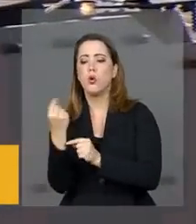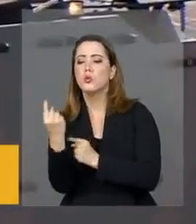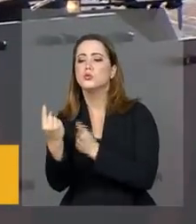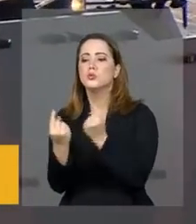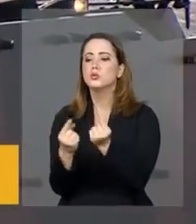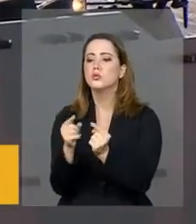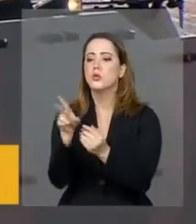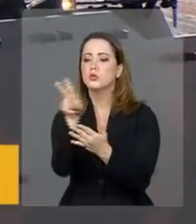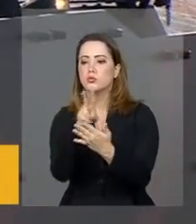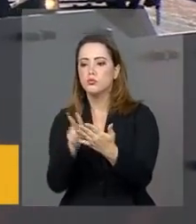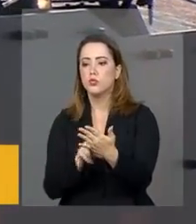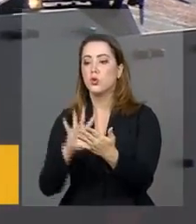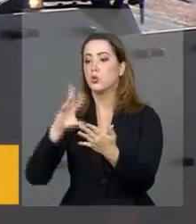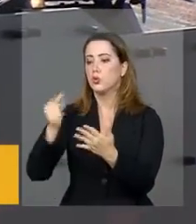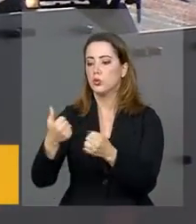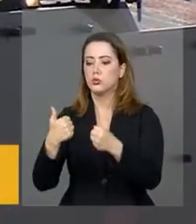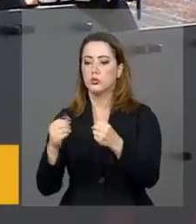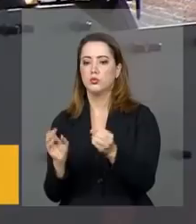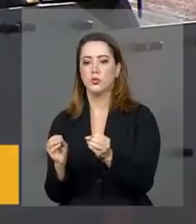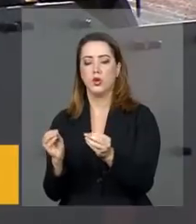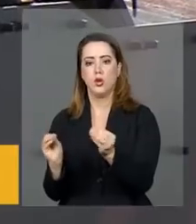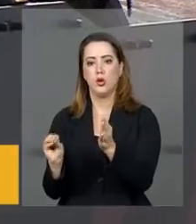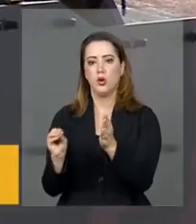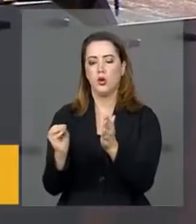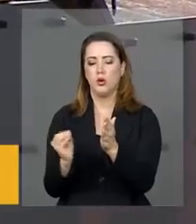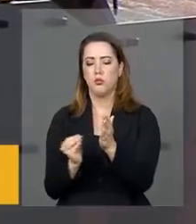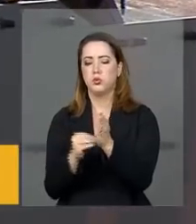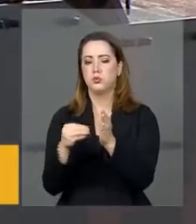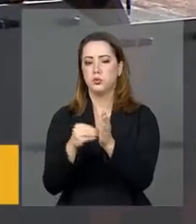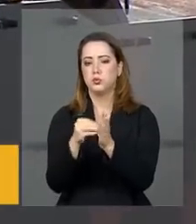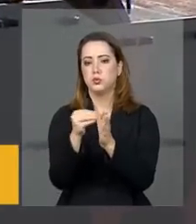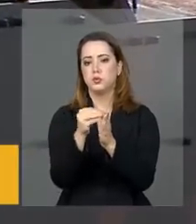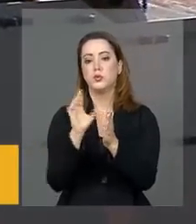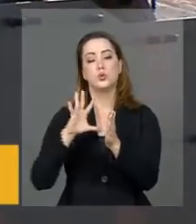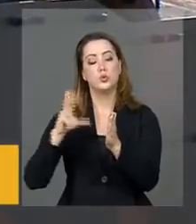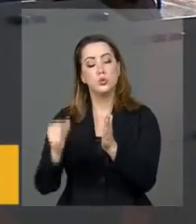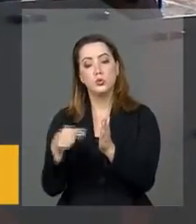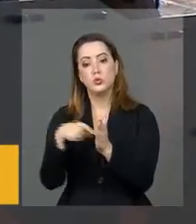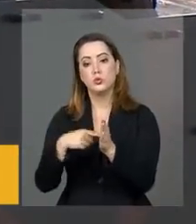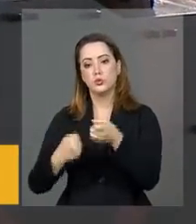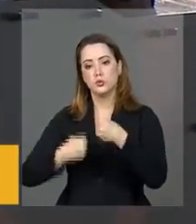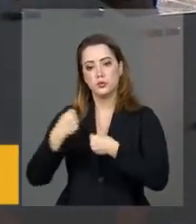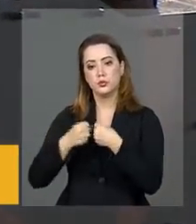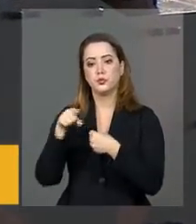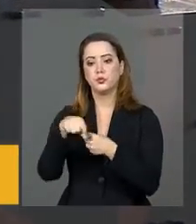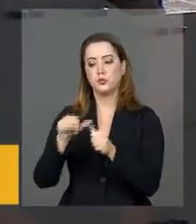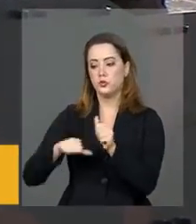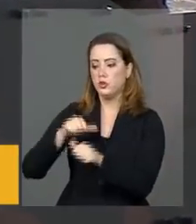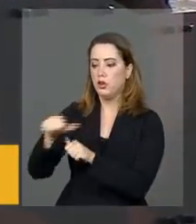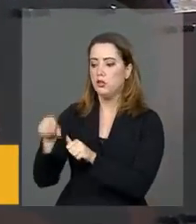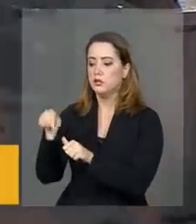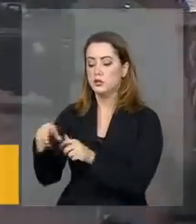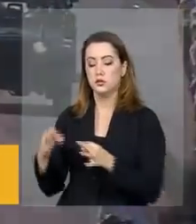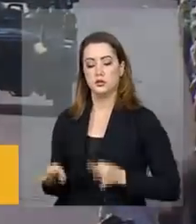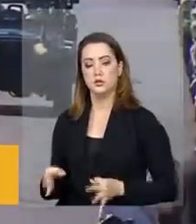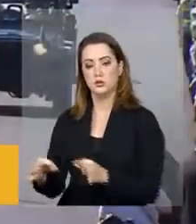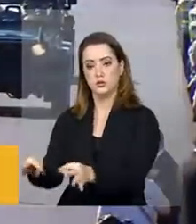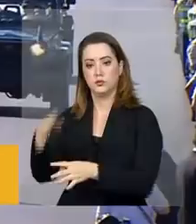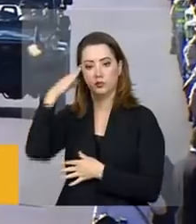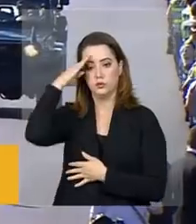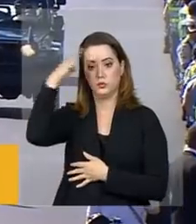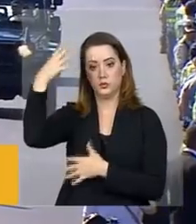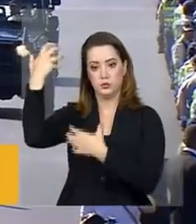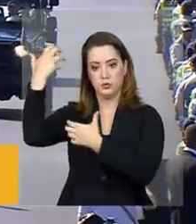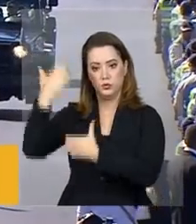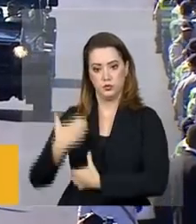montagem desse veículo. E o interessante também nesse projeto, além da transferência de tecnologia para o Exército, é que cada